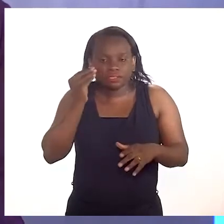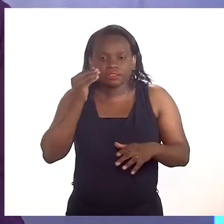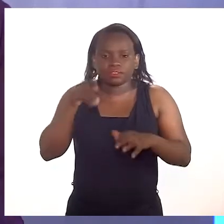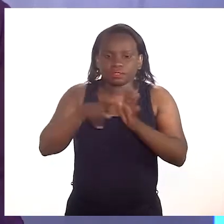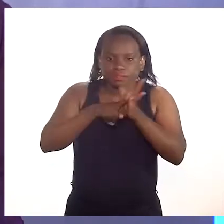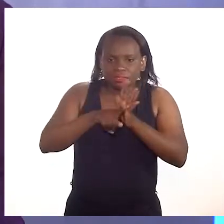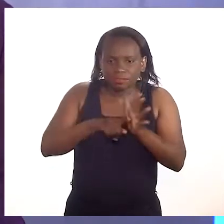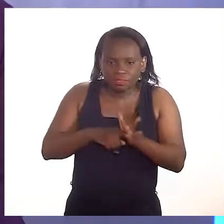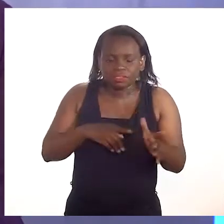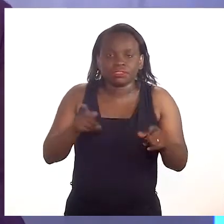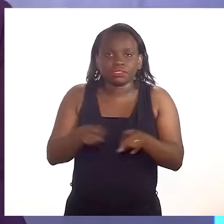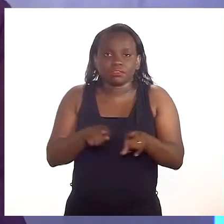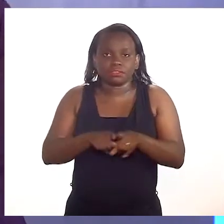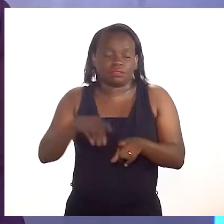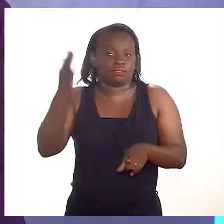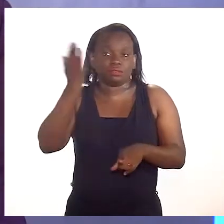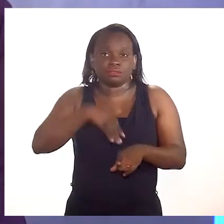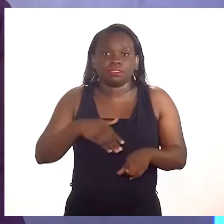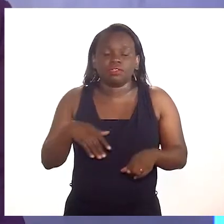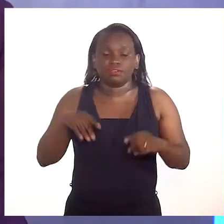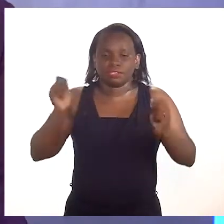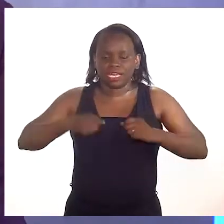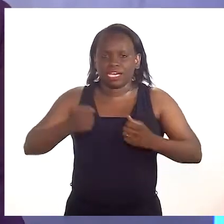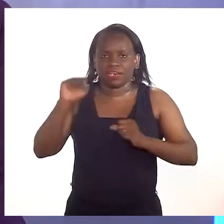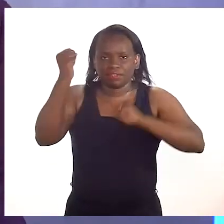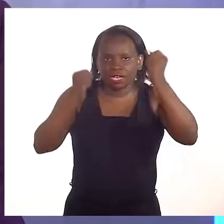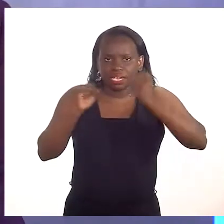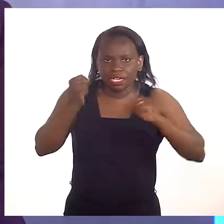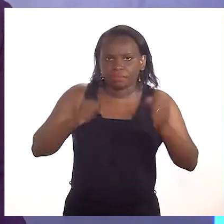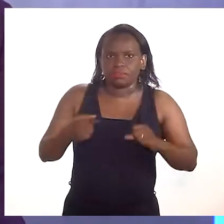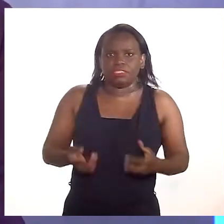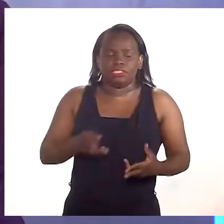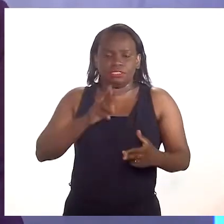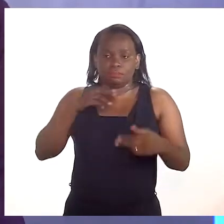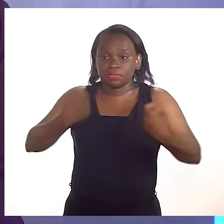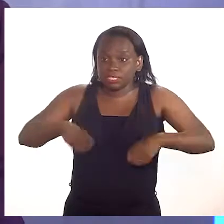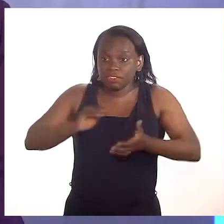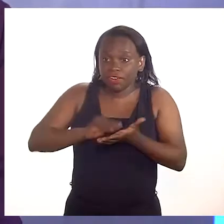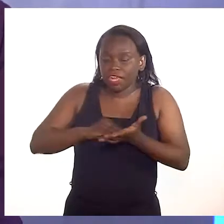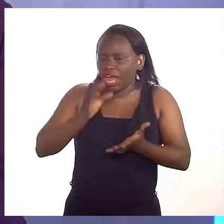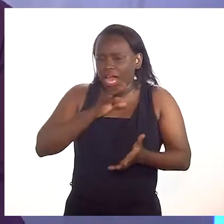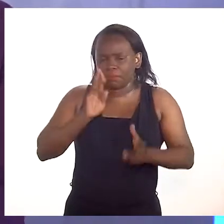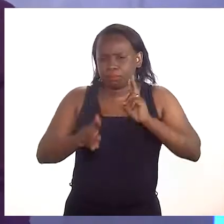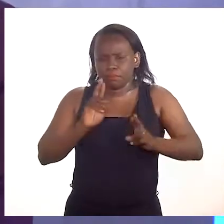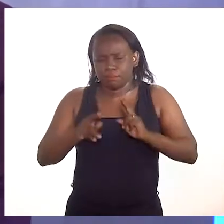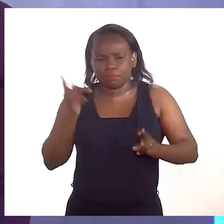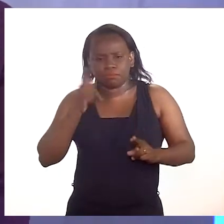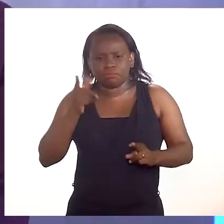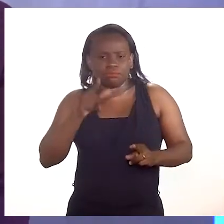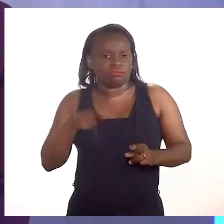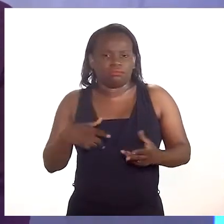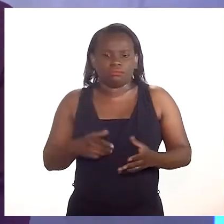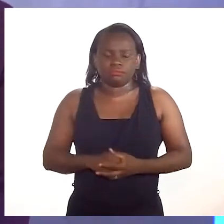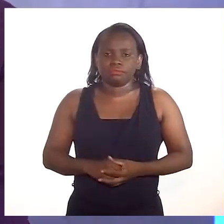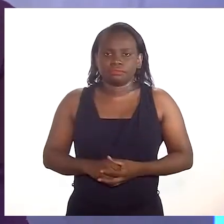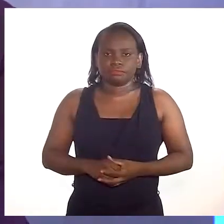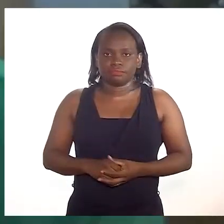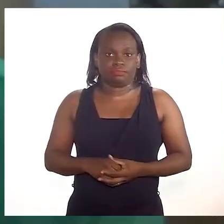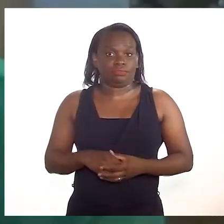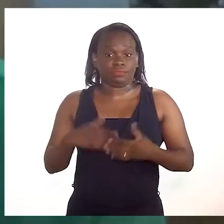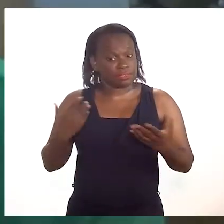testes e demonstrações do potencial da indústria de responder às demandas e aos desafios que a pandemia